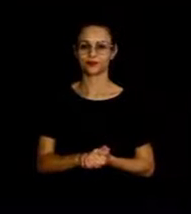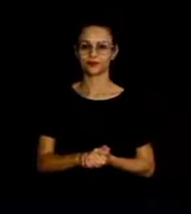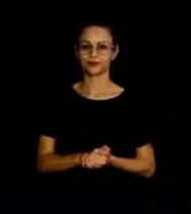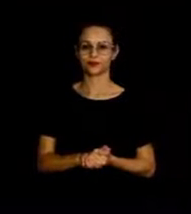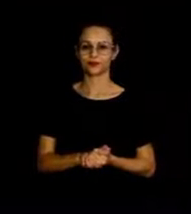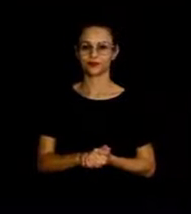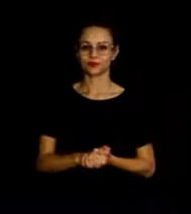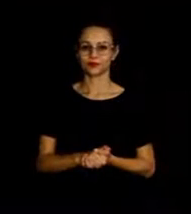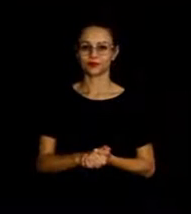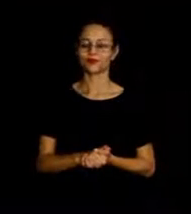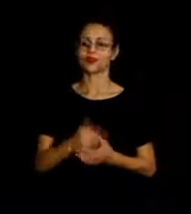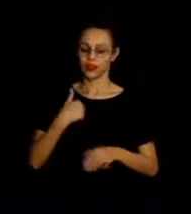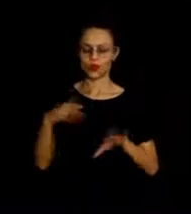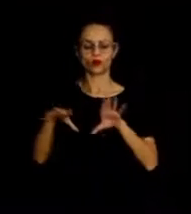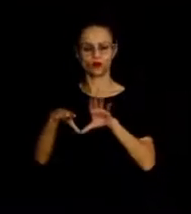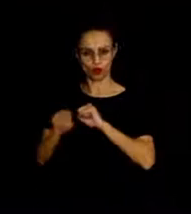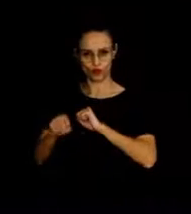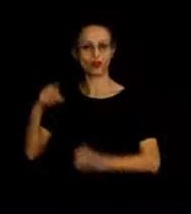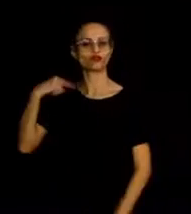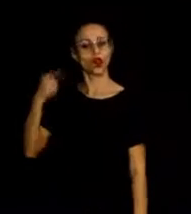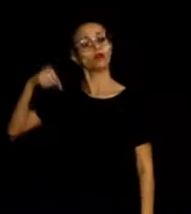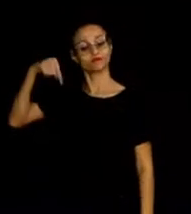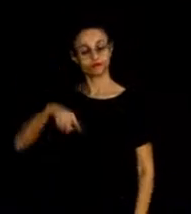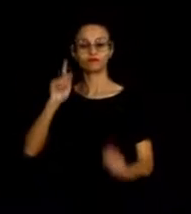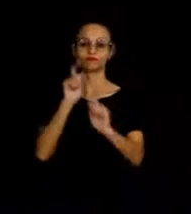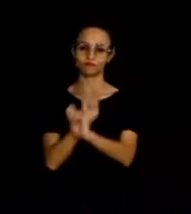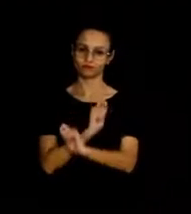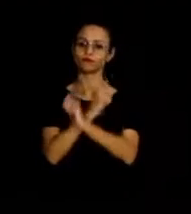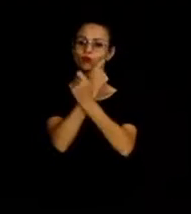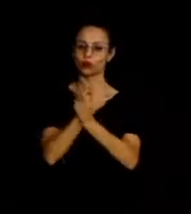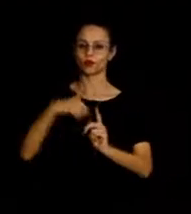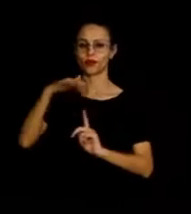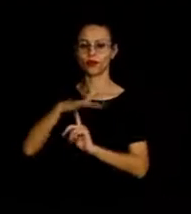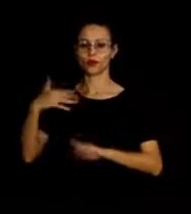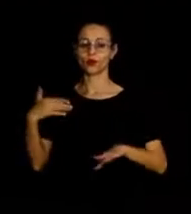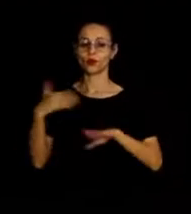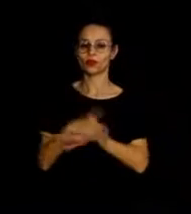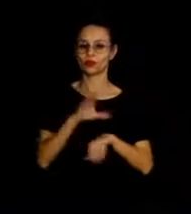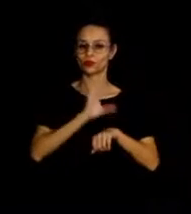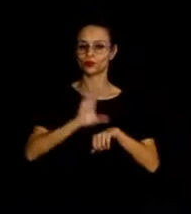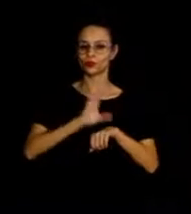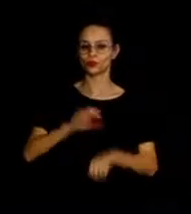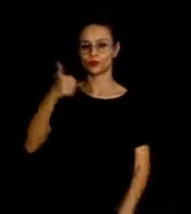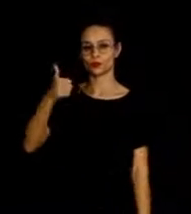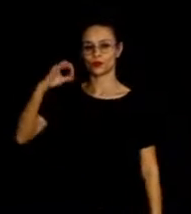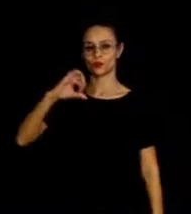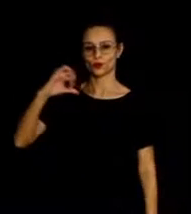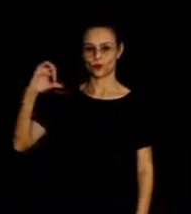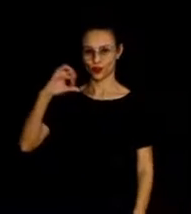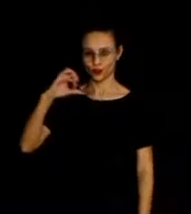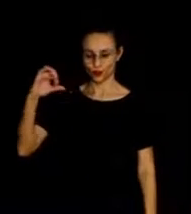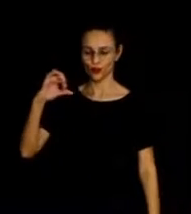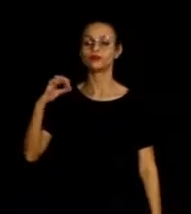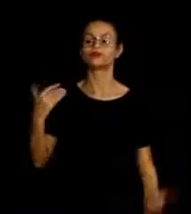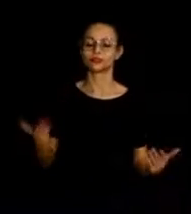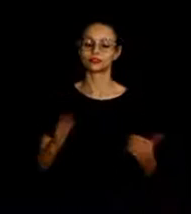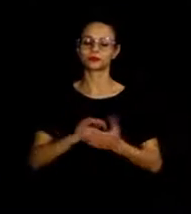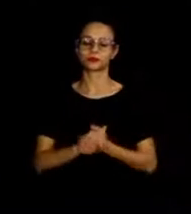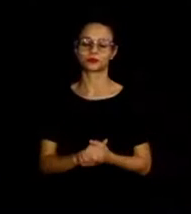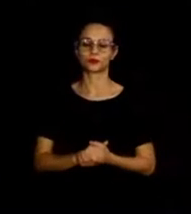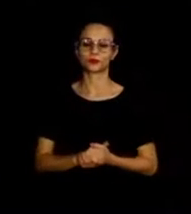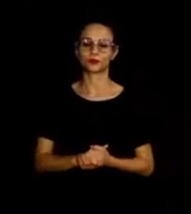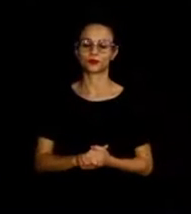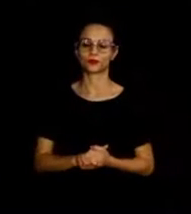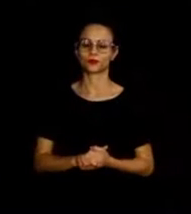formei-me em Direito na PUC Paraná eu entrei no curso em 1999 e